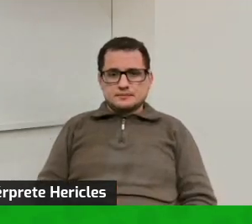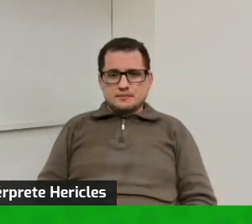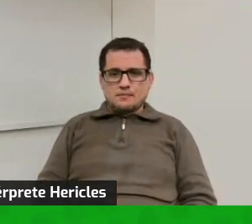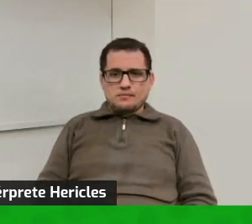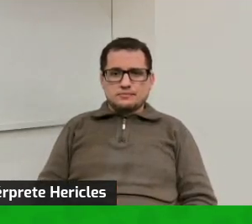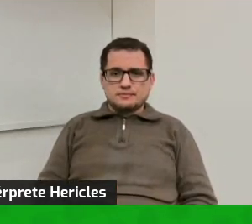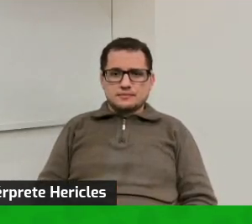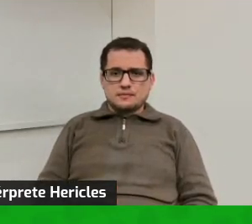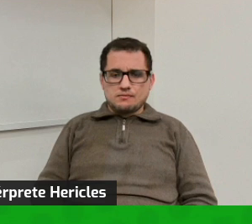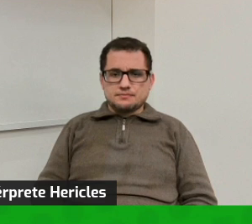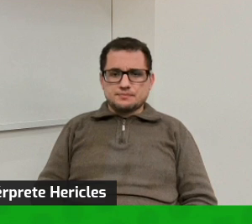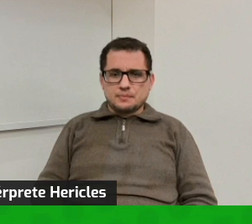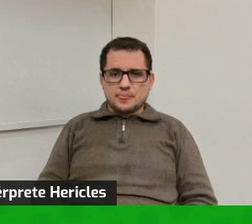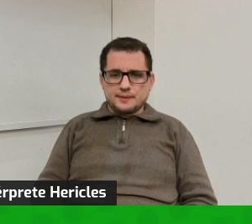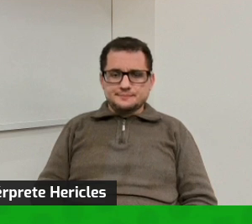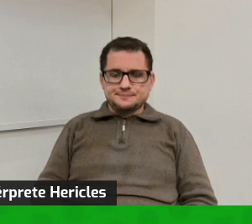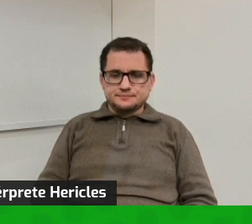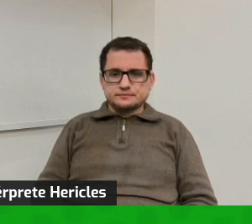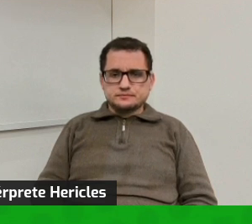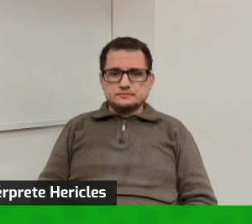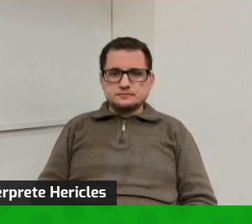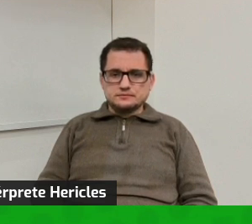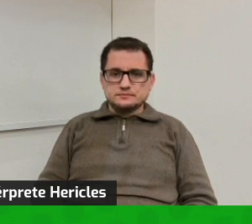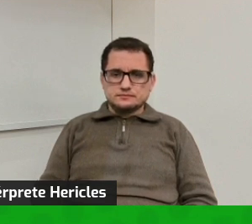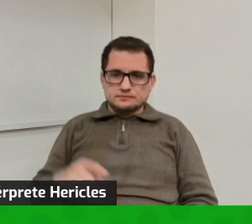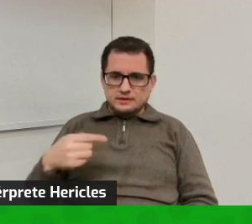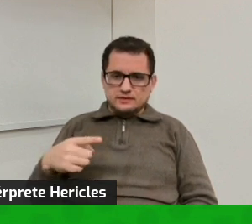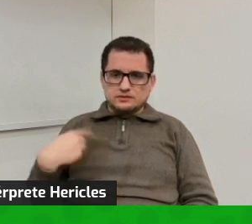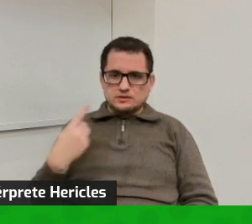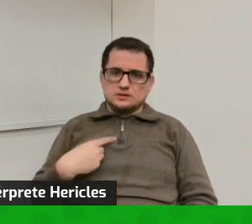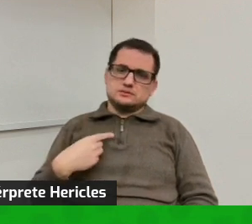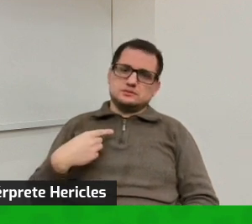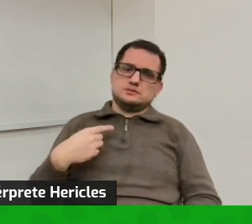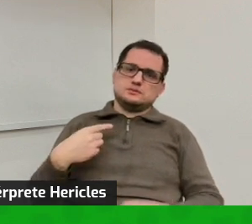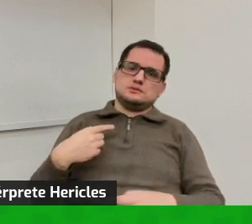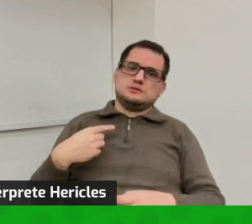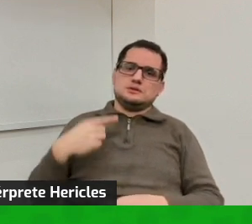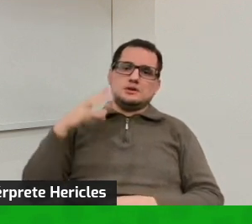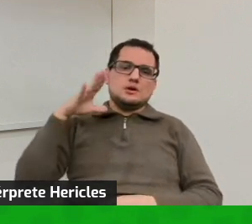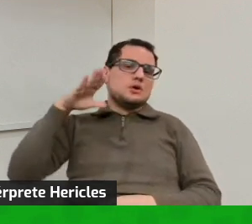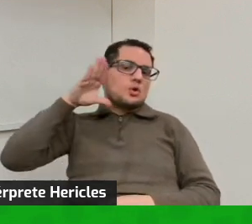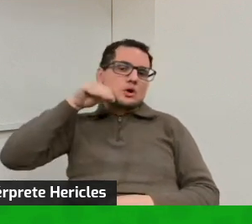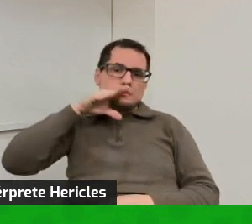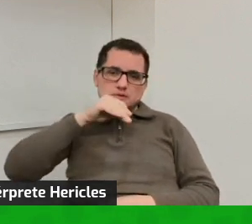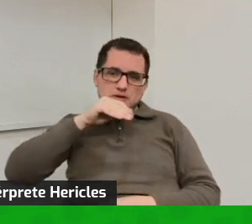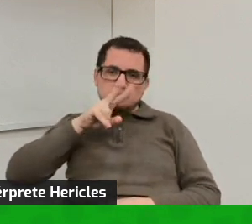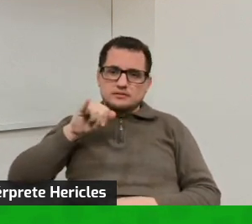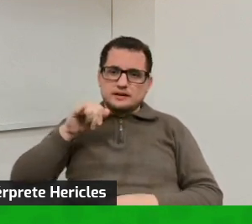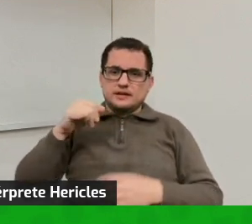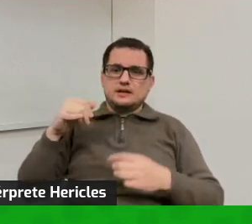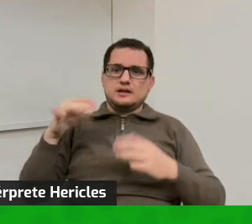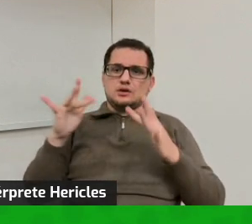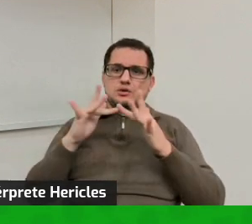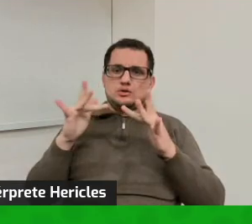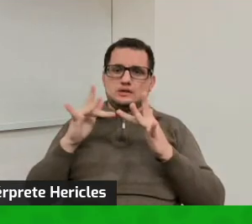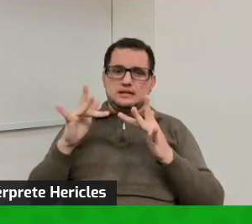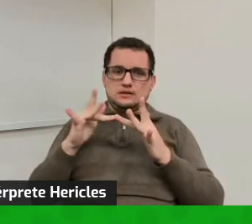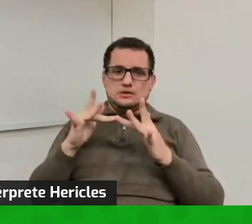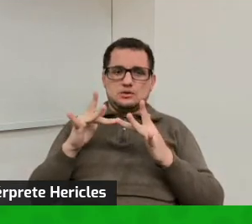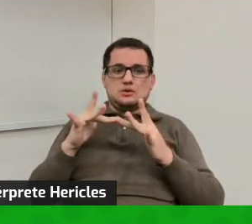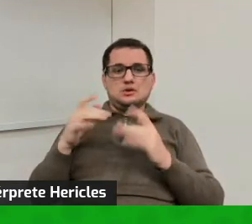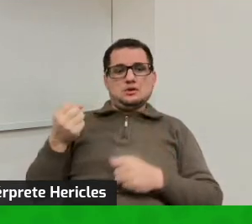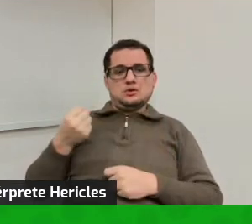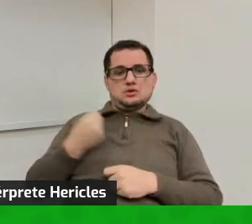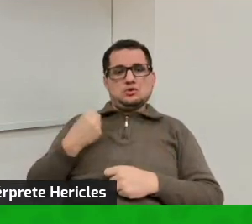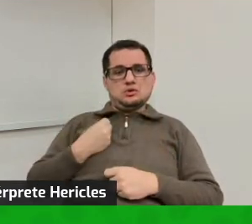em qualquer outra região do país. Em breve, um de nossos consultores entrará em contato pelo telefone, e daí a